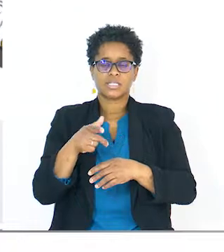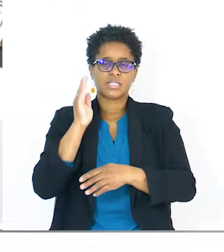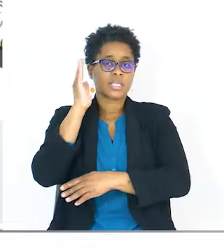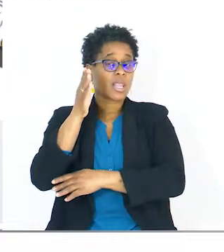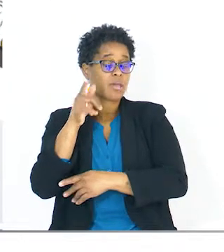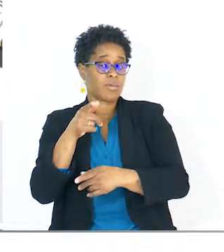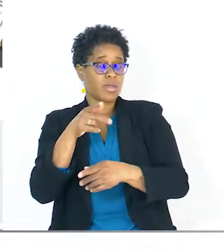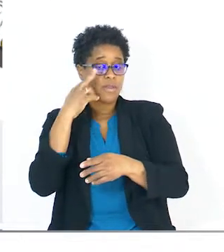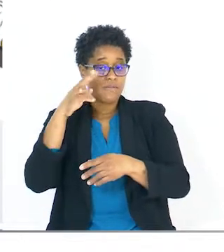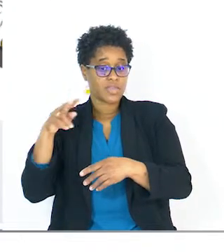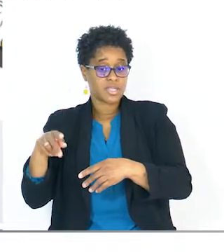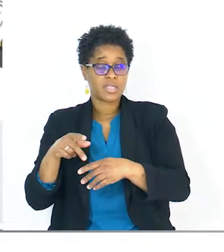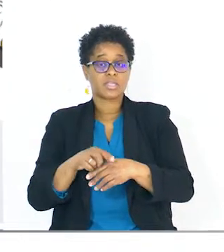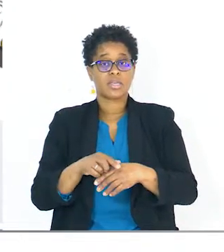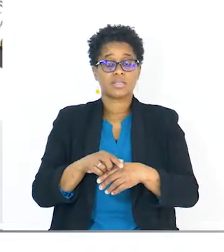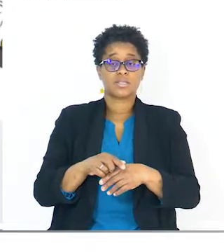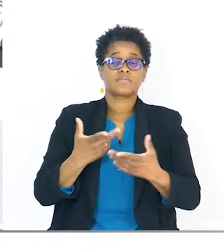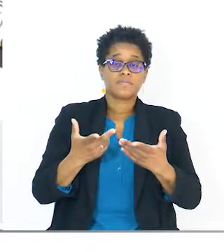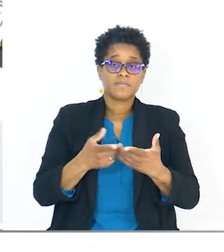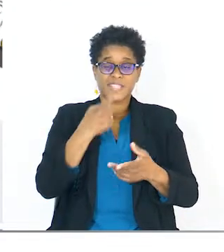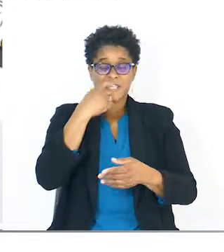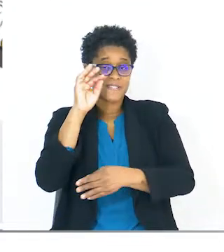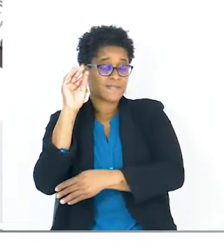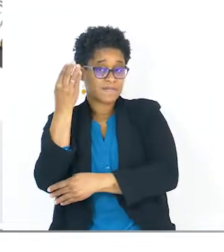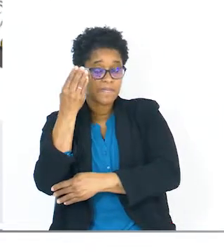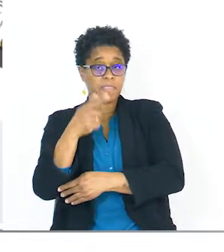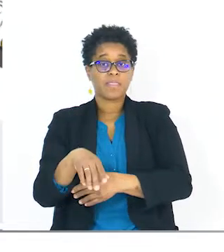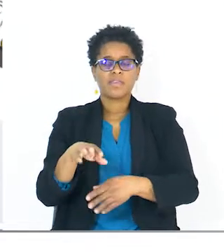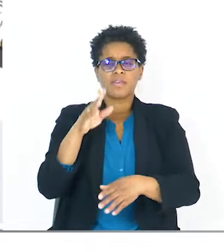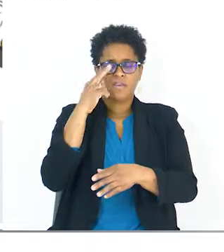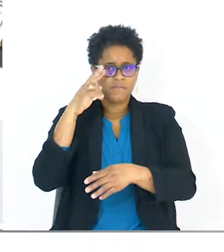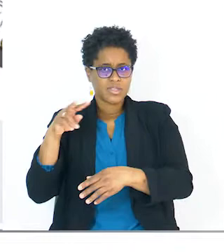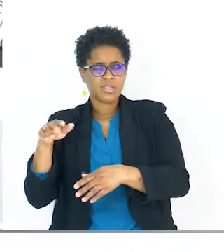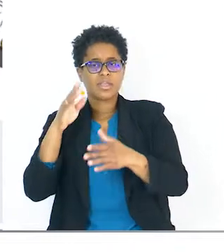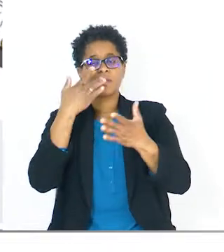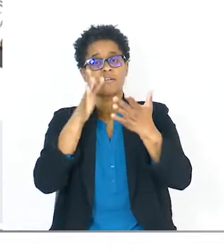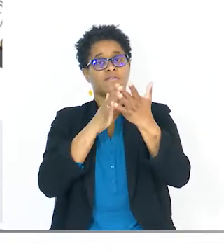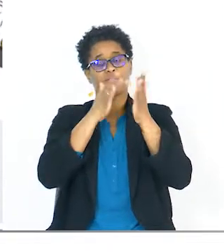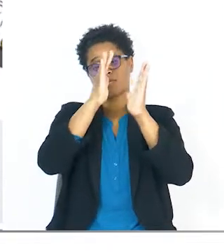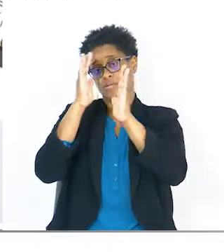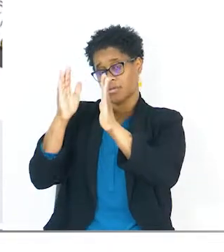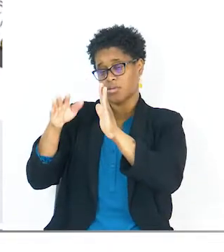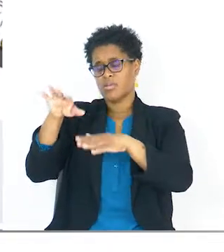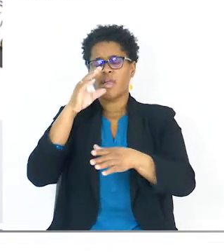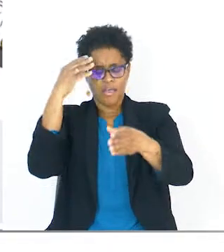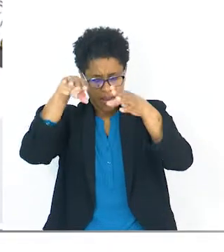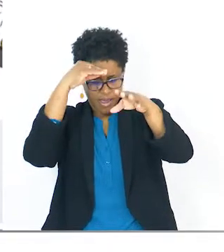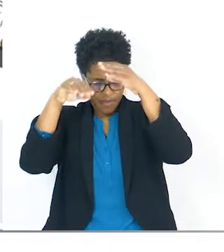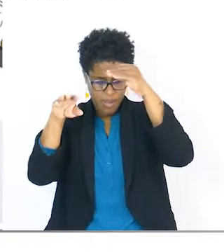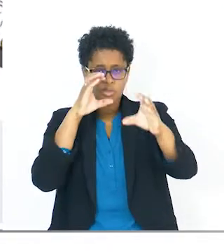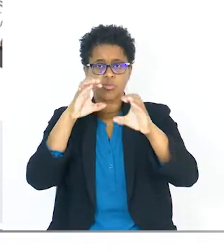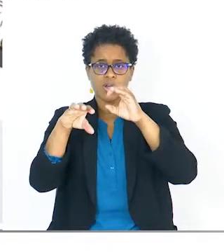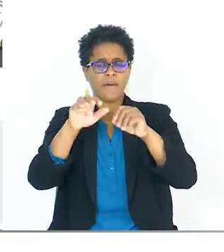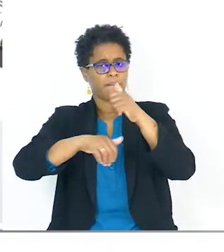as visitas também a bibliotecas. Aprende-se a comunicar melhor sobre a cultura e os costumes do